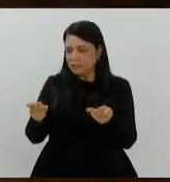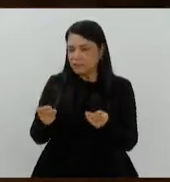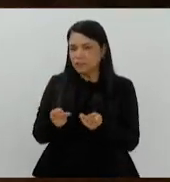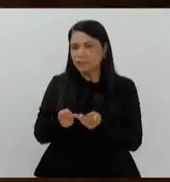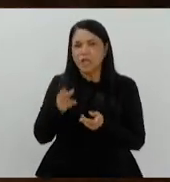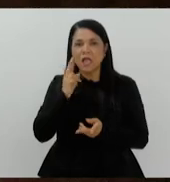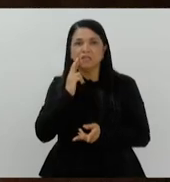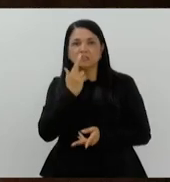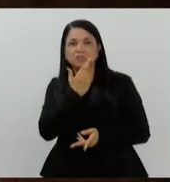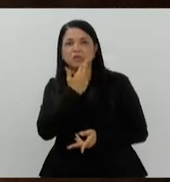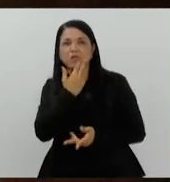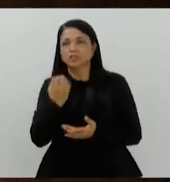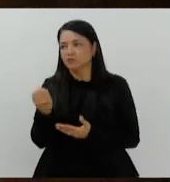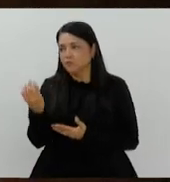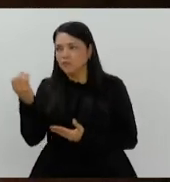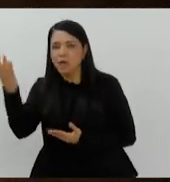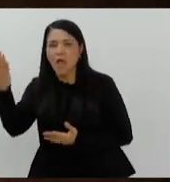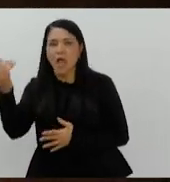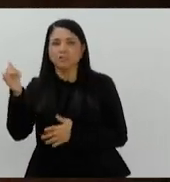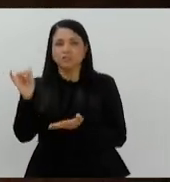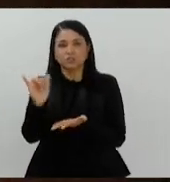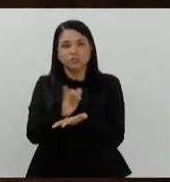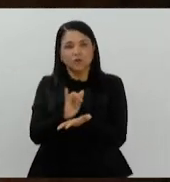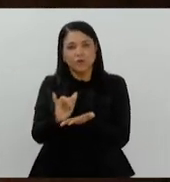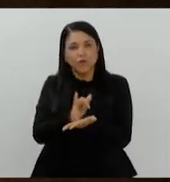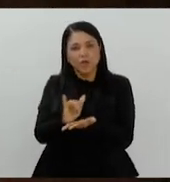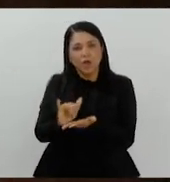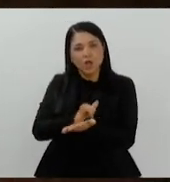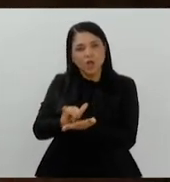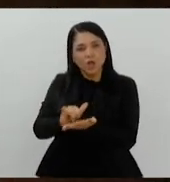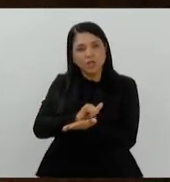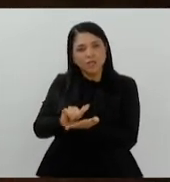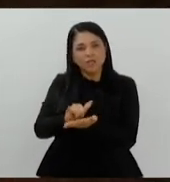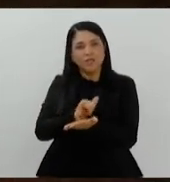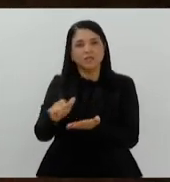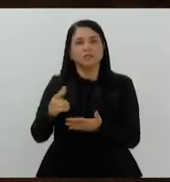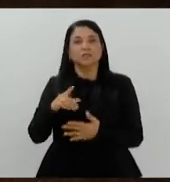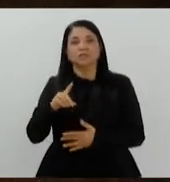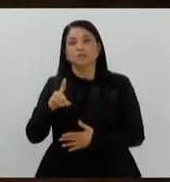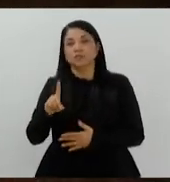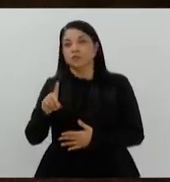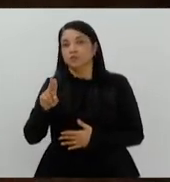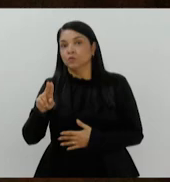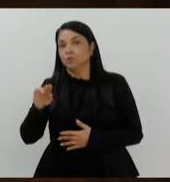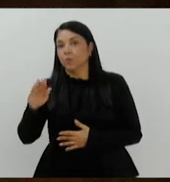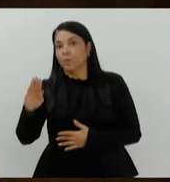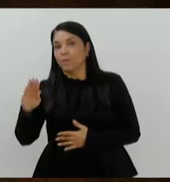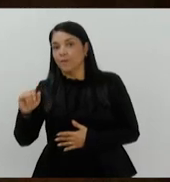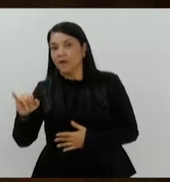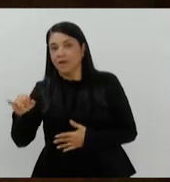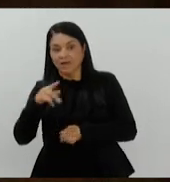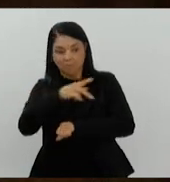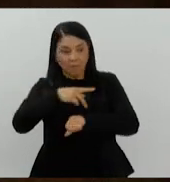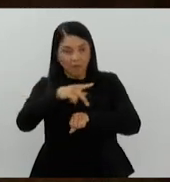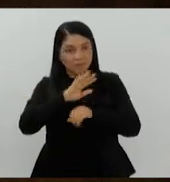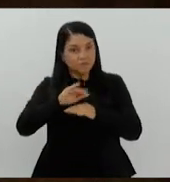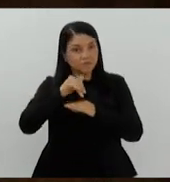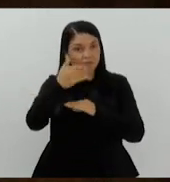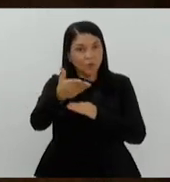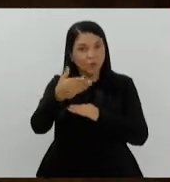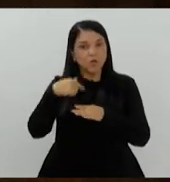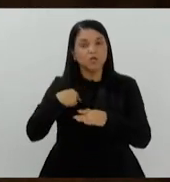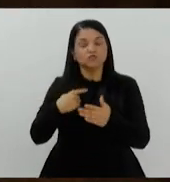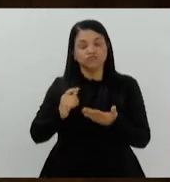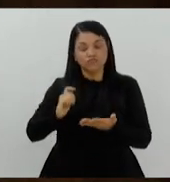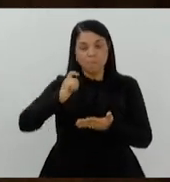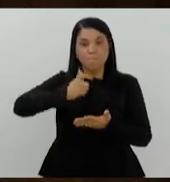presidente, já teve viagem para Nova York, para Dubai, entre outros, presidente. Tudo com dinheiro do povo. Tudo com dinheiro